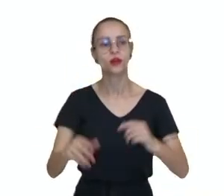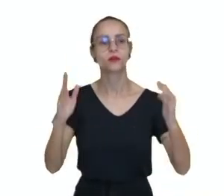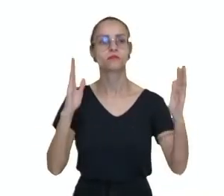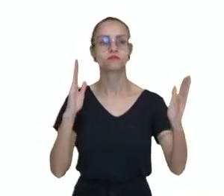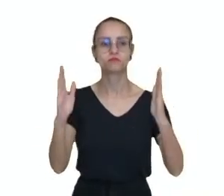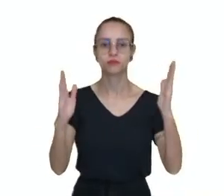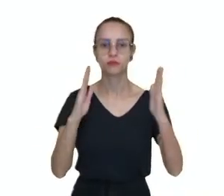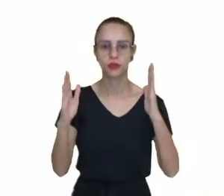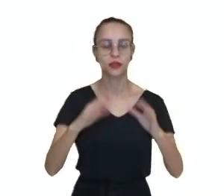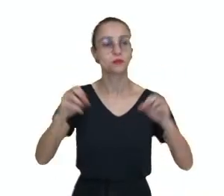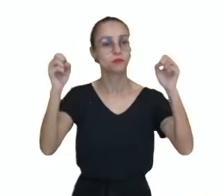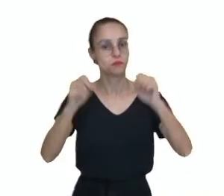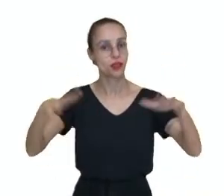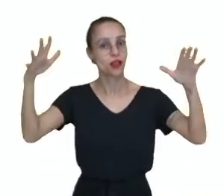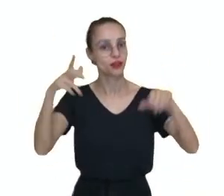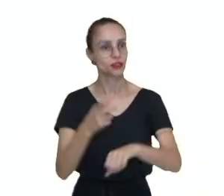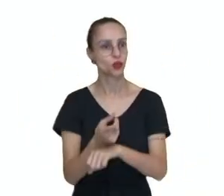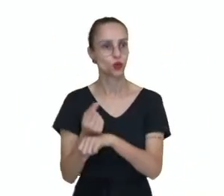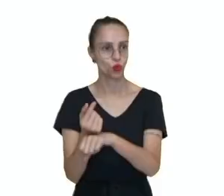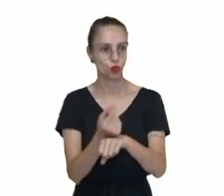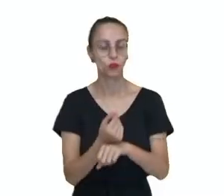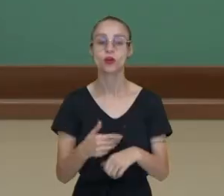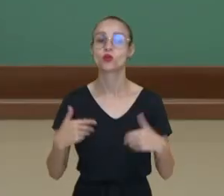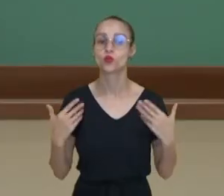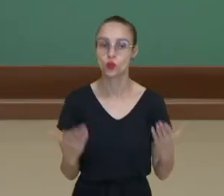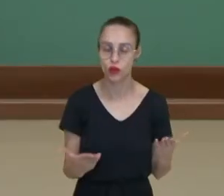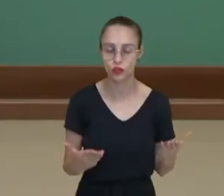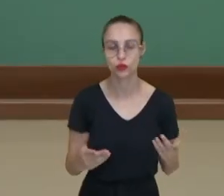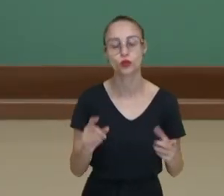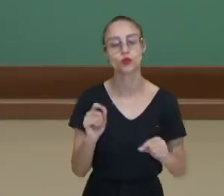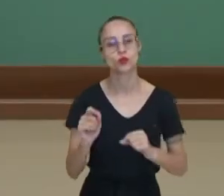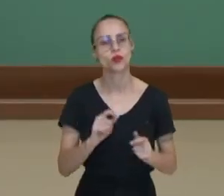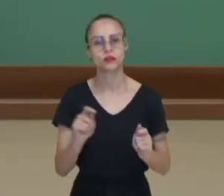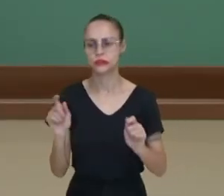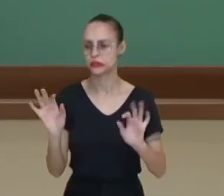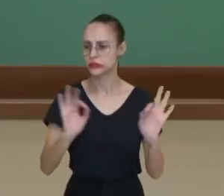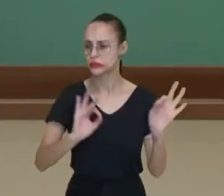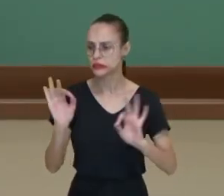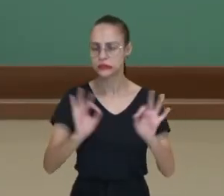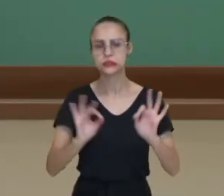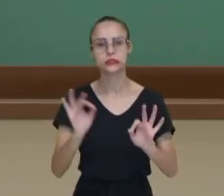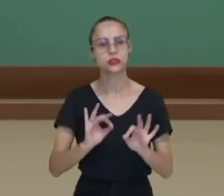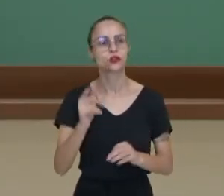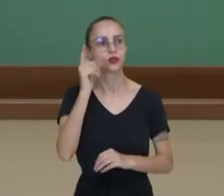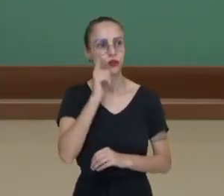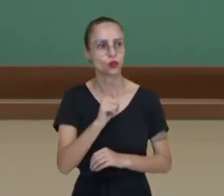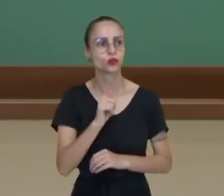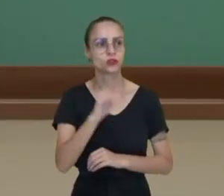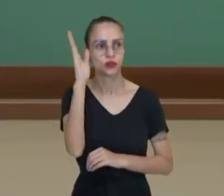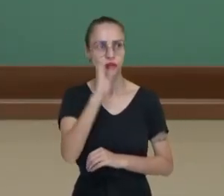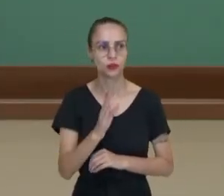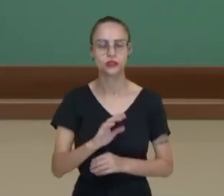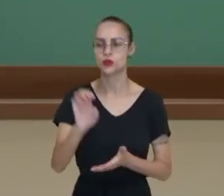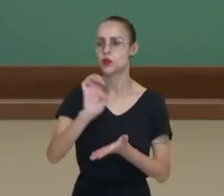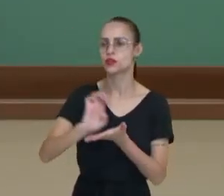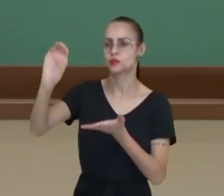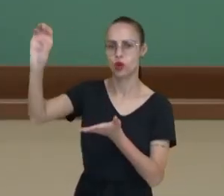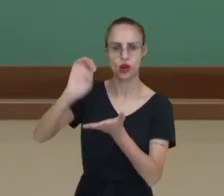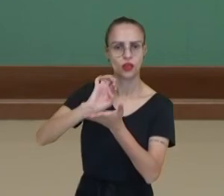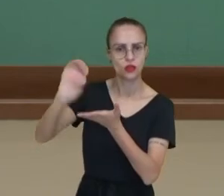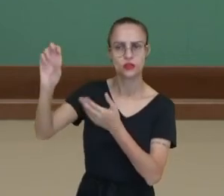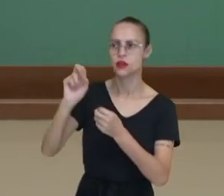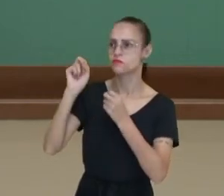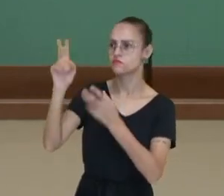chamado milagre econômico, quando, por fatores internos e externos, o Brasil aumentou muito suas exportações, conseguiu